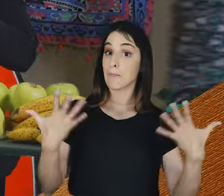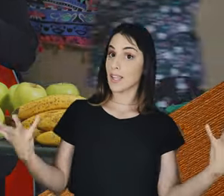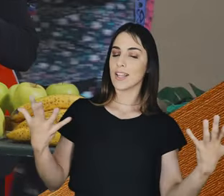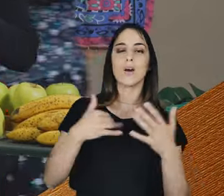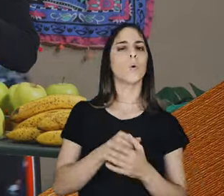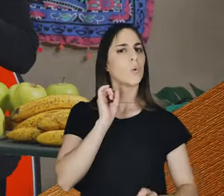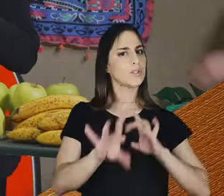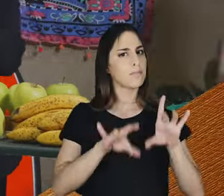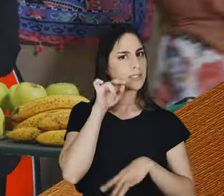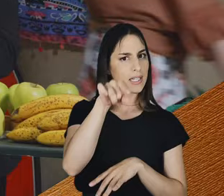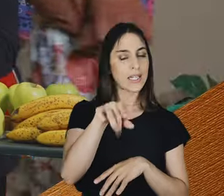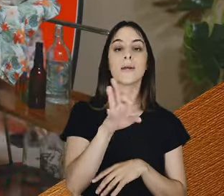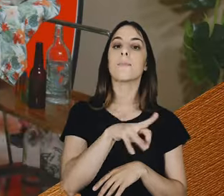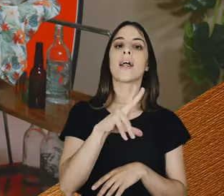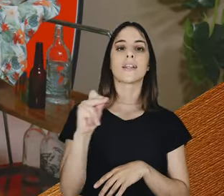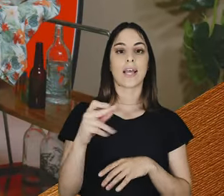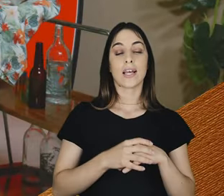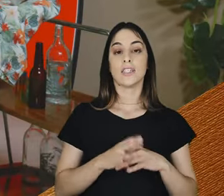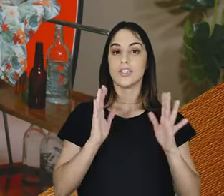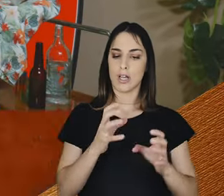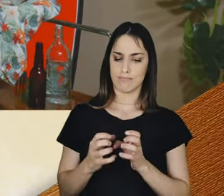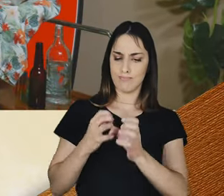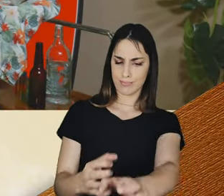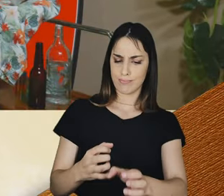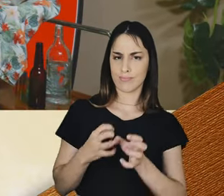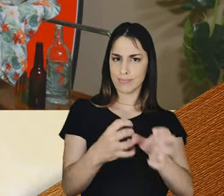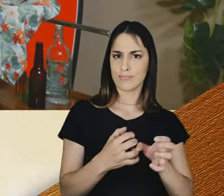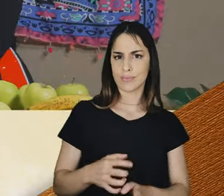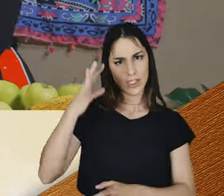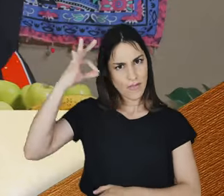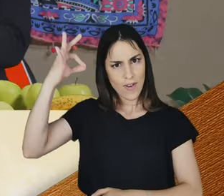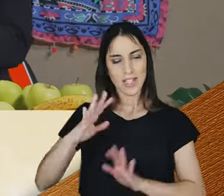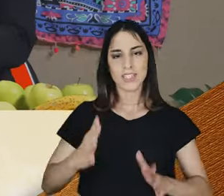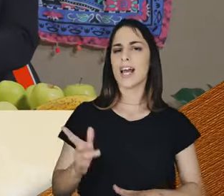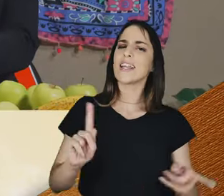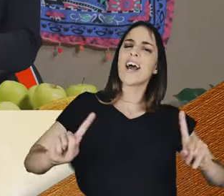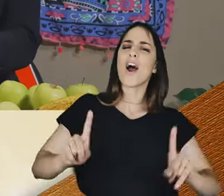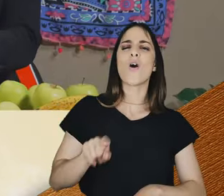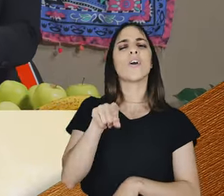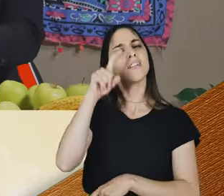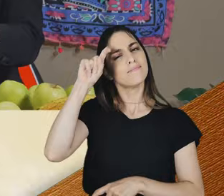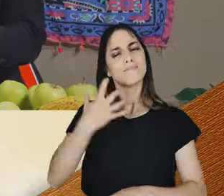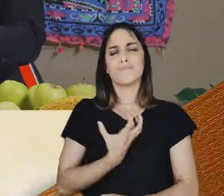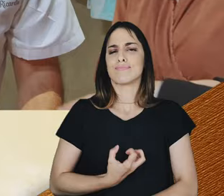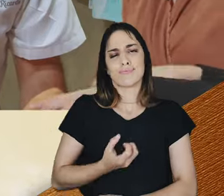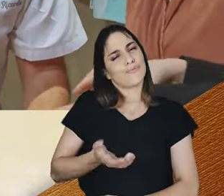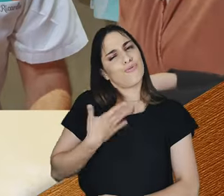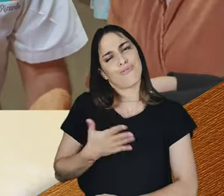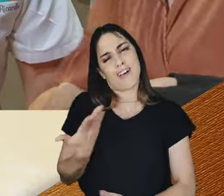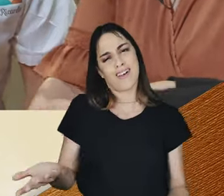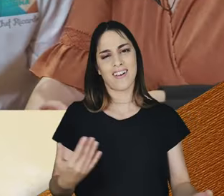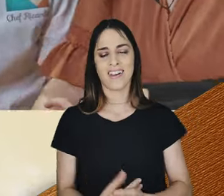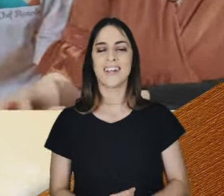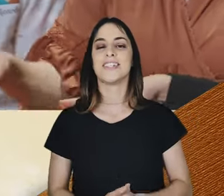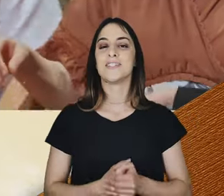Então, o que é que se está a passar aqui, Marta? Já estamos. Já estás farta do nosso chefe Ricardo? Não, claro que não, ele é inofensivo. É,